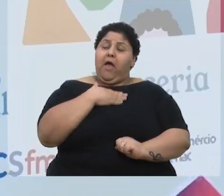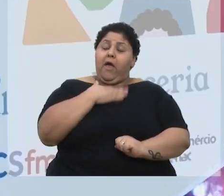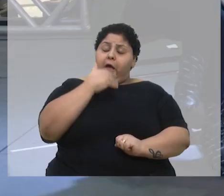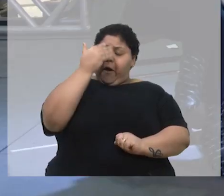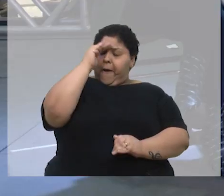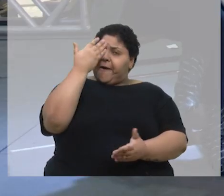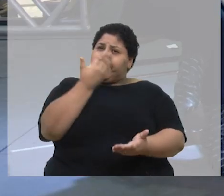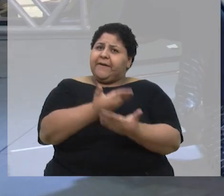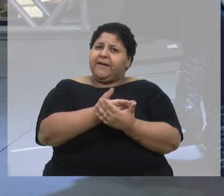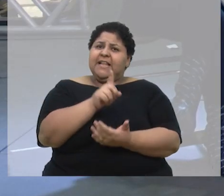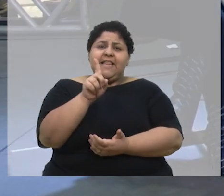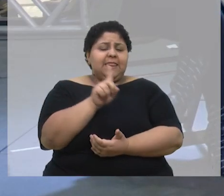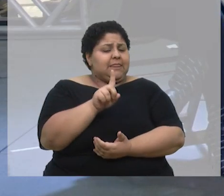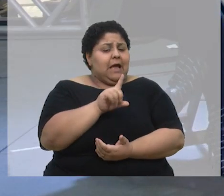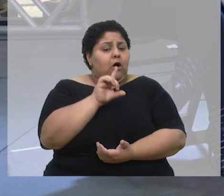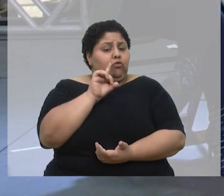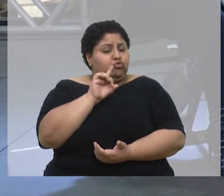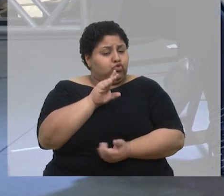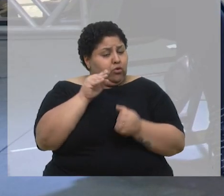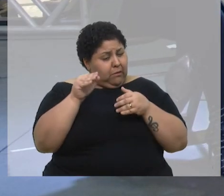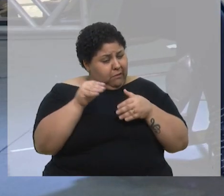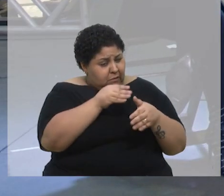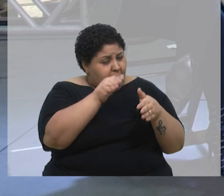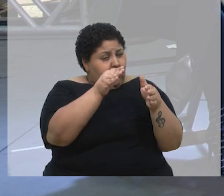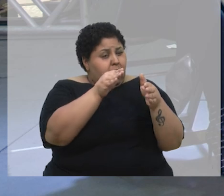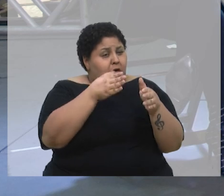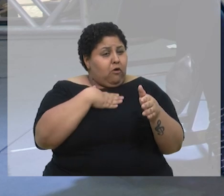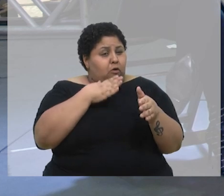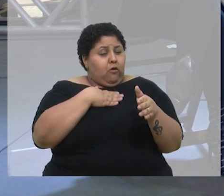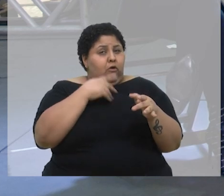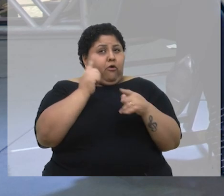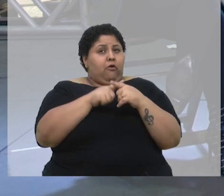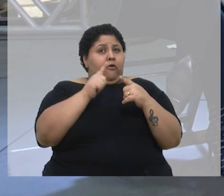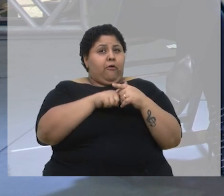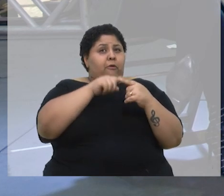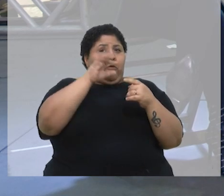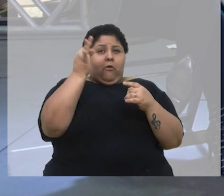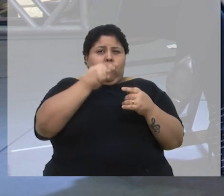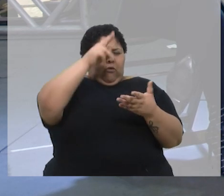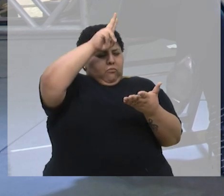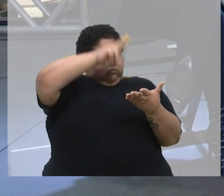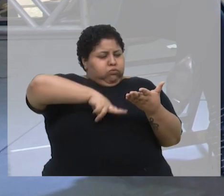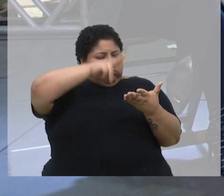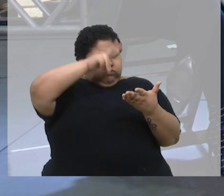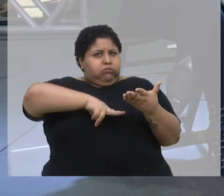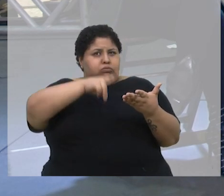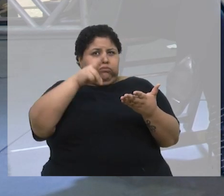em função da própria profissão, que é a questão da